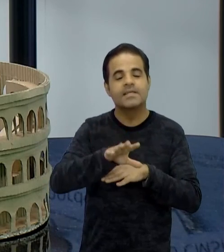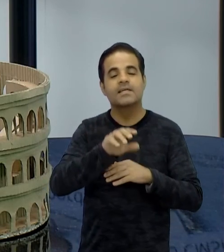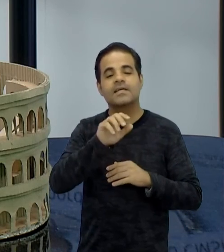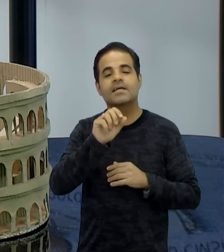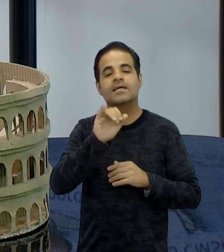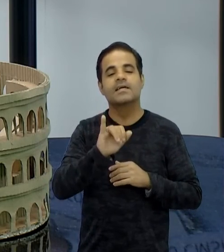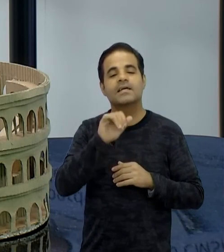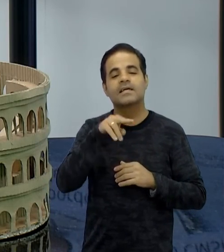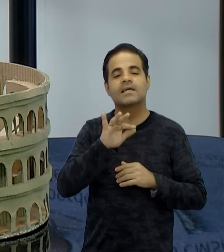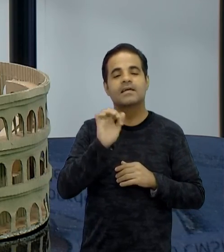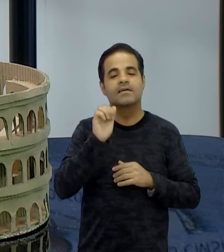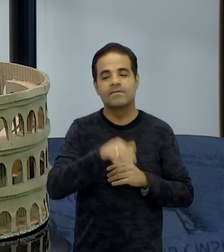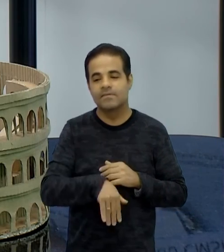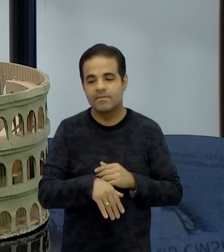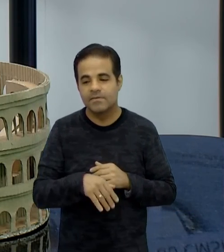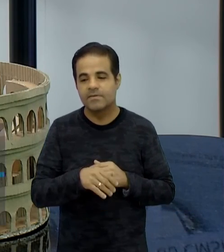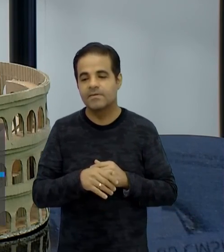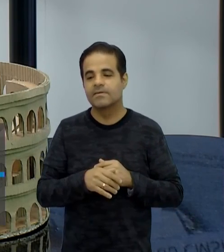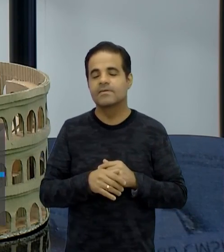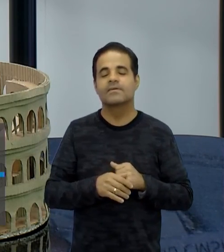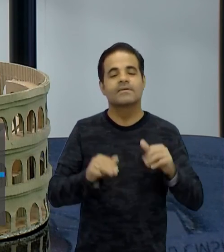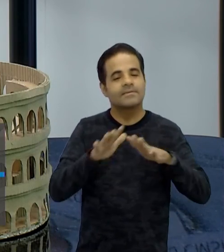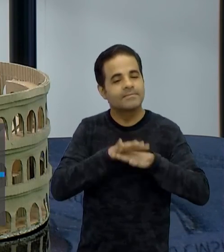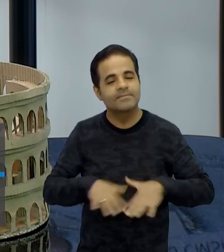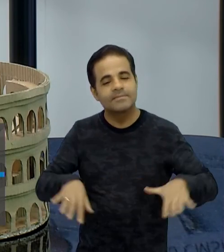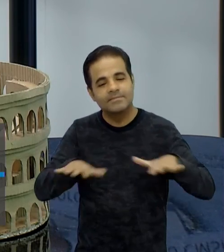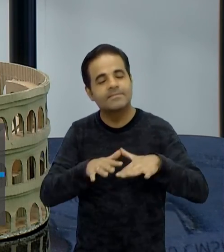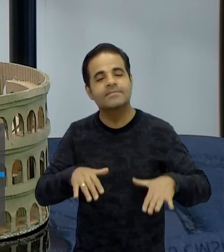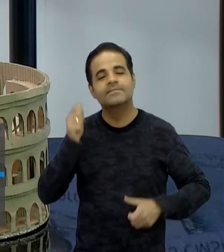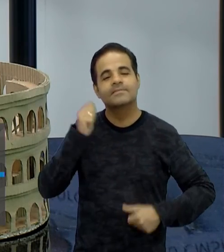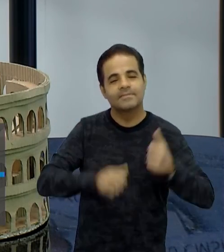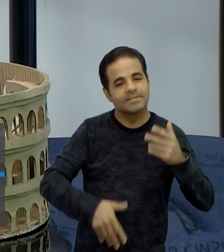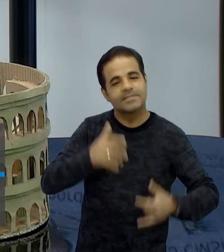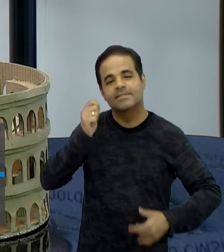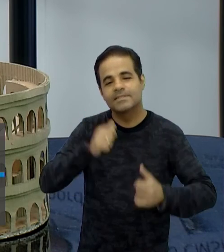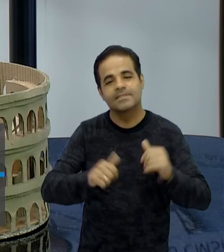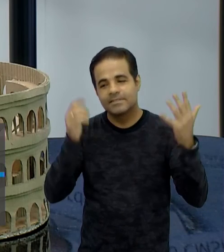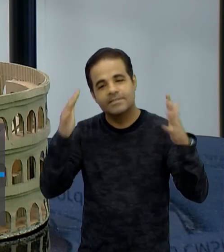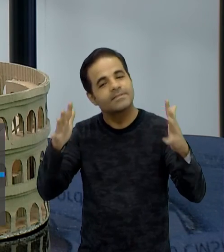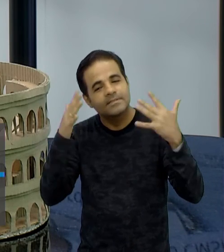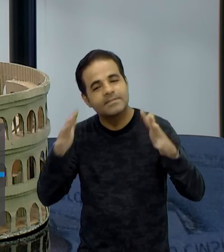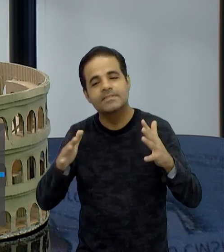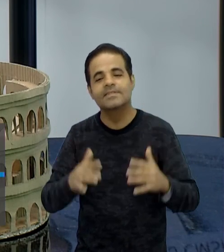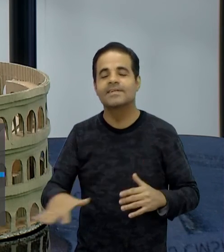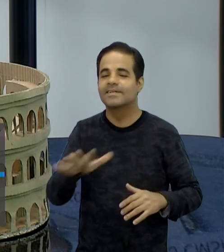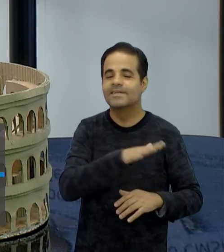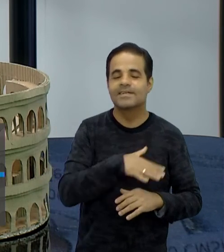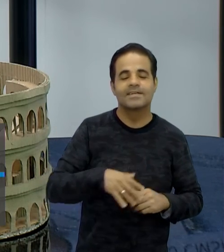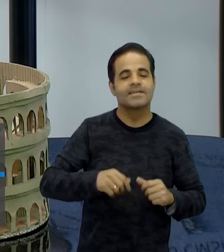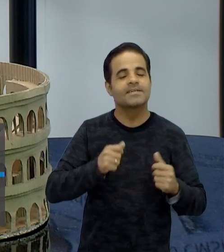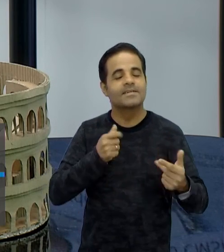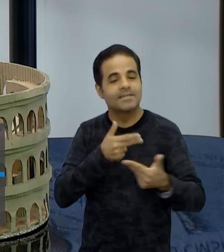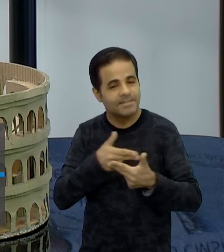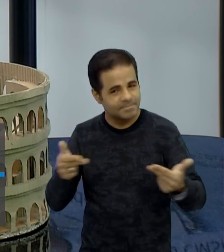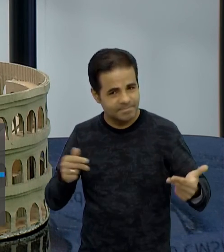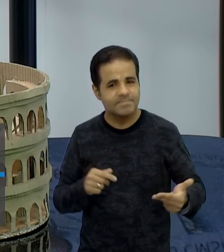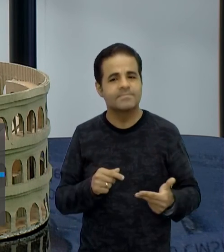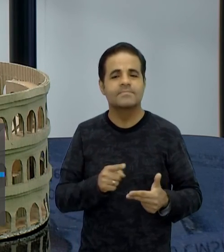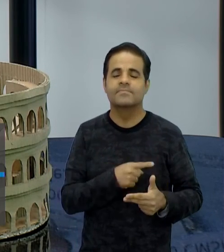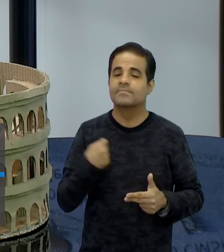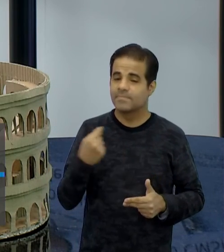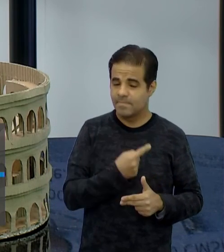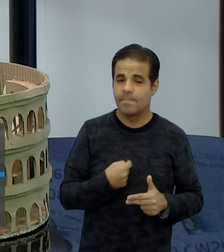IPHAN. Nós explicamos o que é o tombamento. Então vocês sabem que tombamento é apenas para bens materiais, móveis e imóveis,